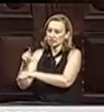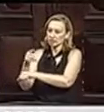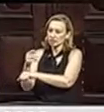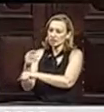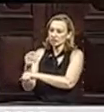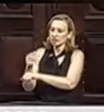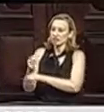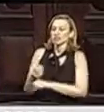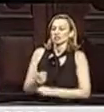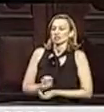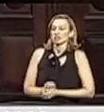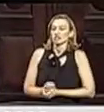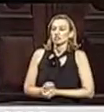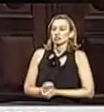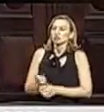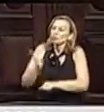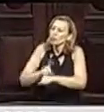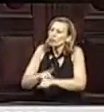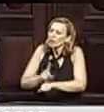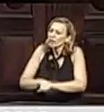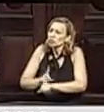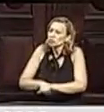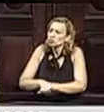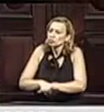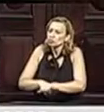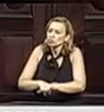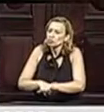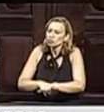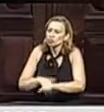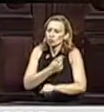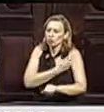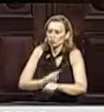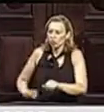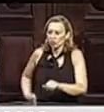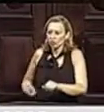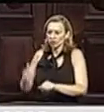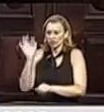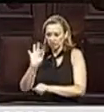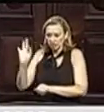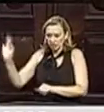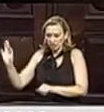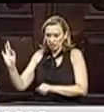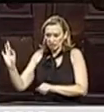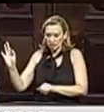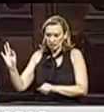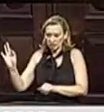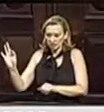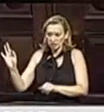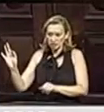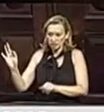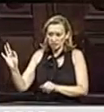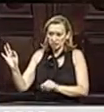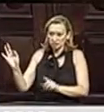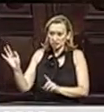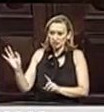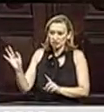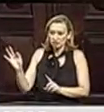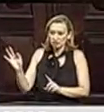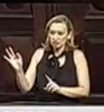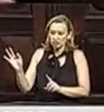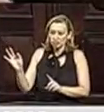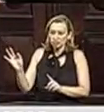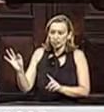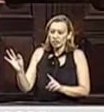Quando, do momento dos primeiros leilões, o governo federal, para atrair um grande número de empresas, criou um